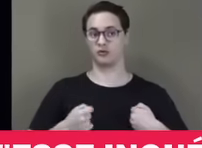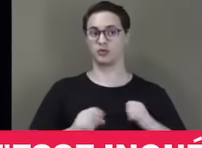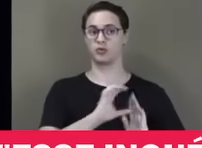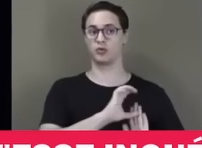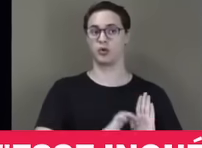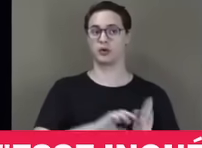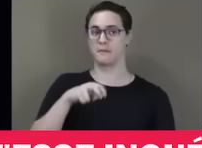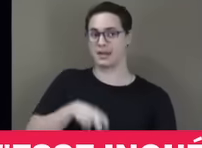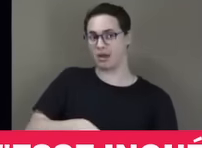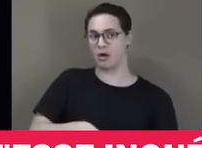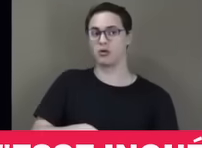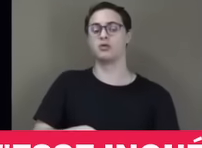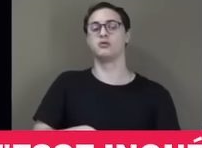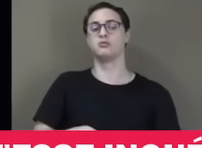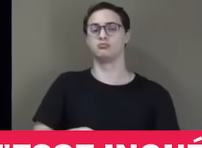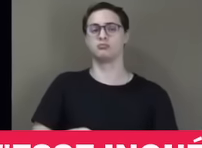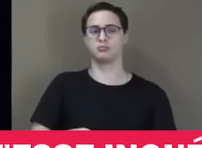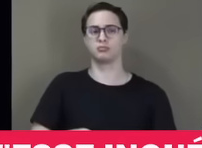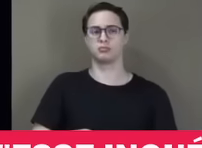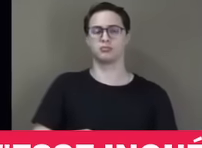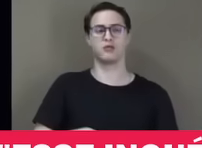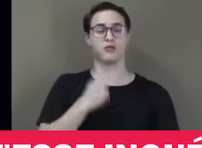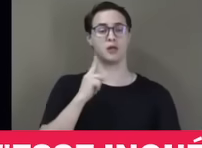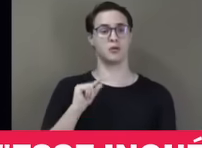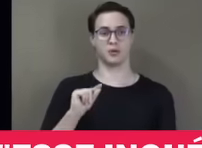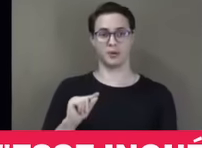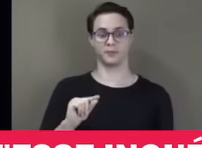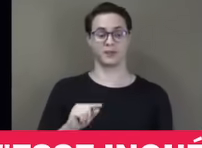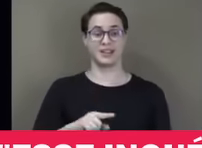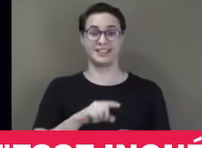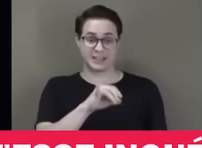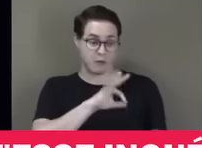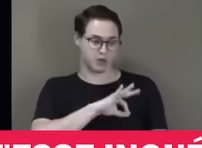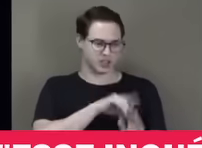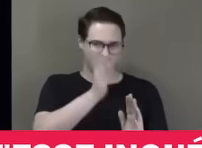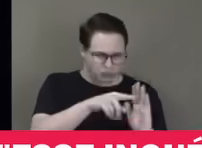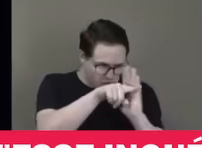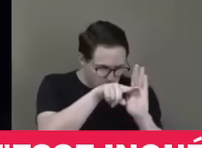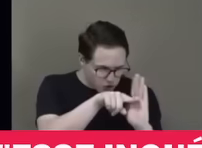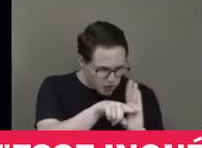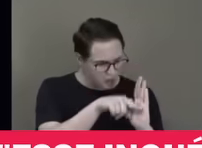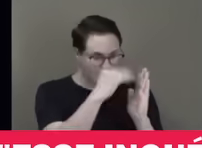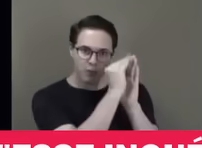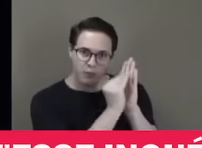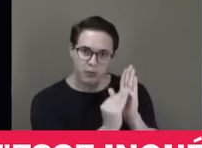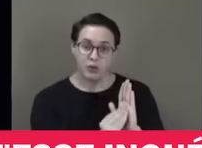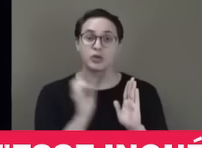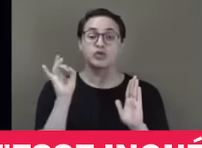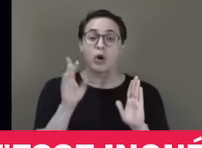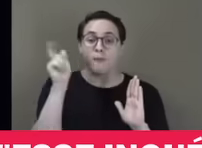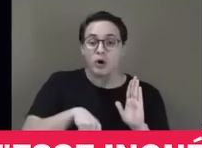Penal define que peças de um inquérito policial em curso só possam ser reveladas a